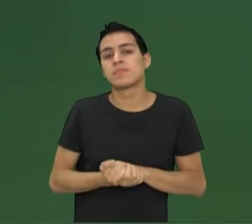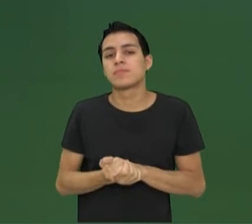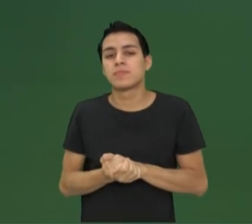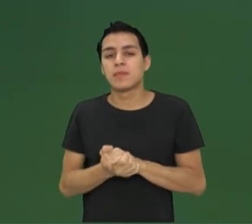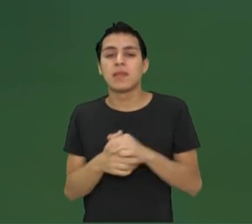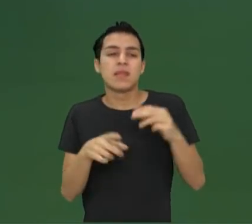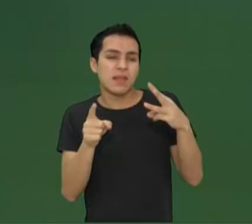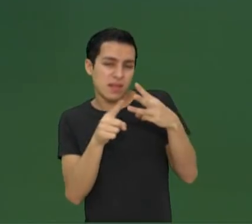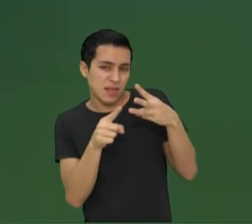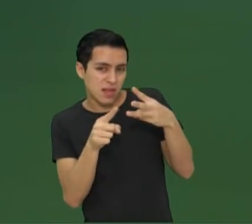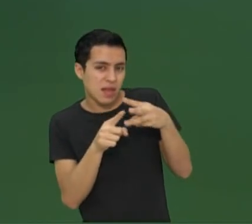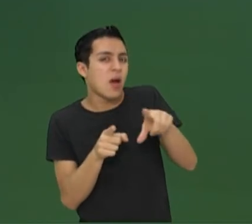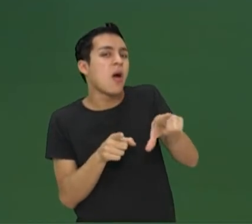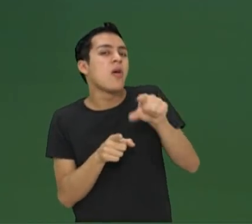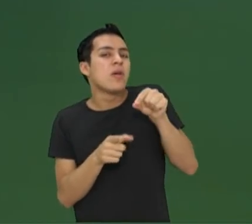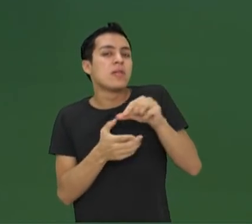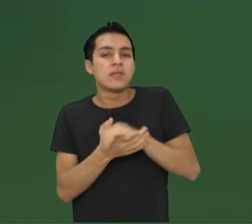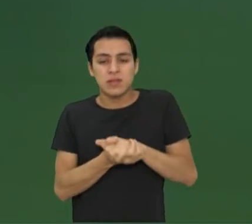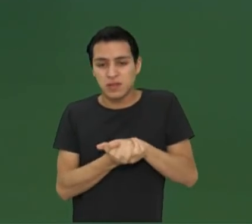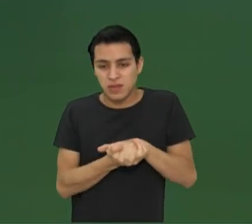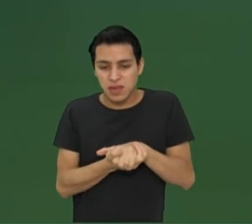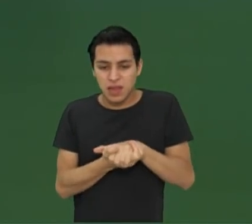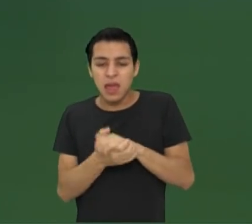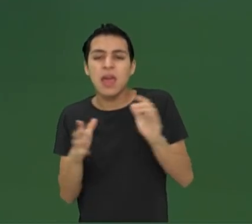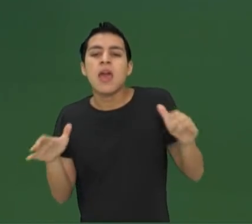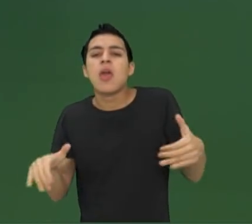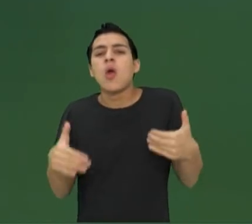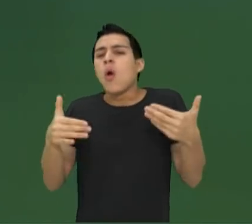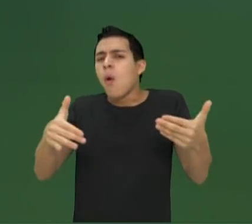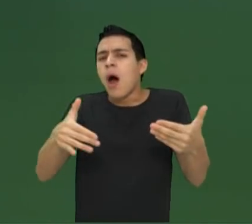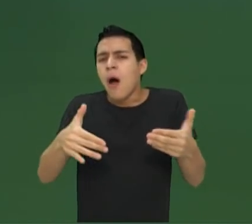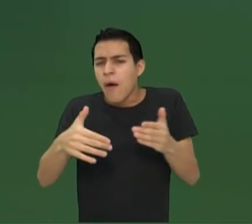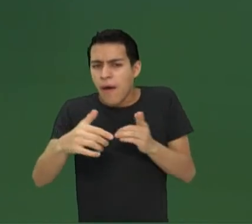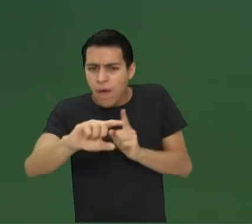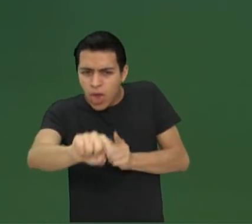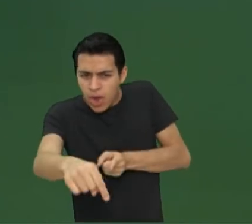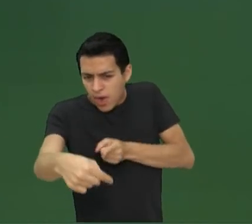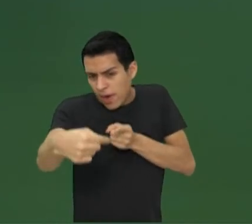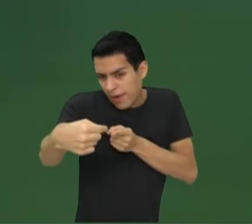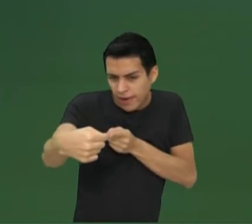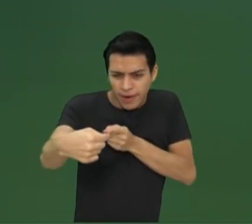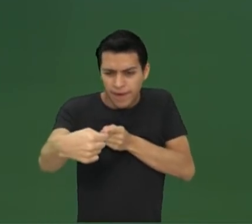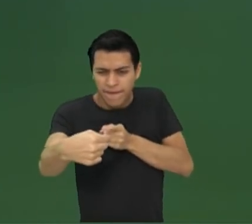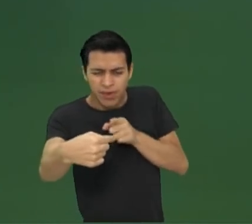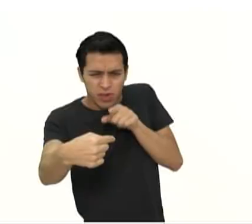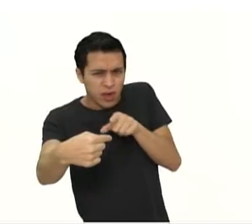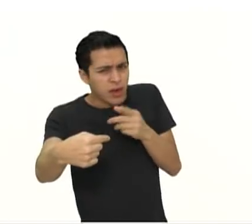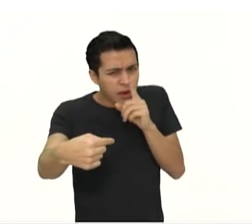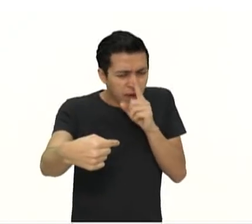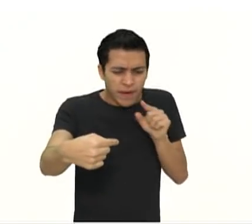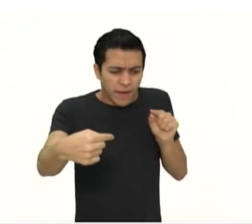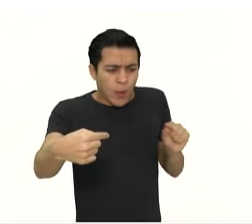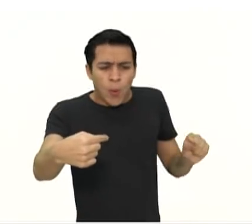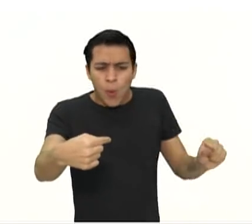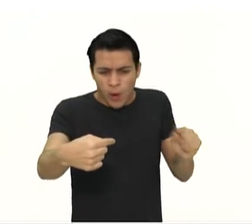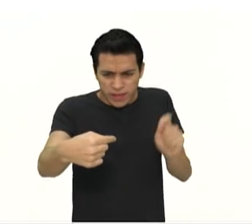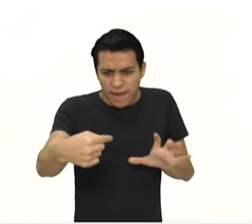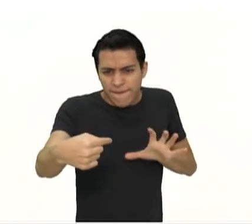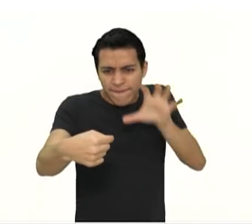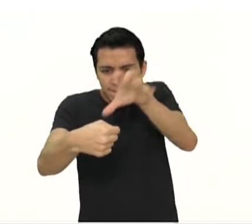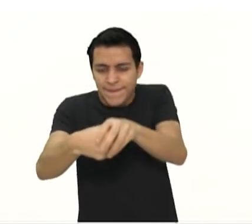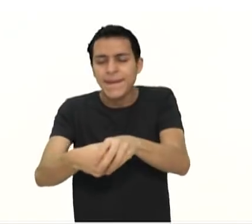opção, que é capturar a peça que estiver realizando o ataque. Essa captura poderá ser com qualquer peça que estiver em